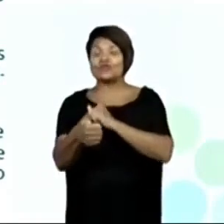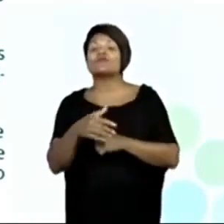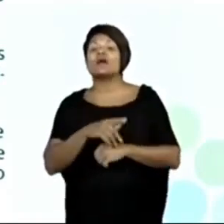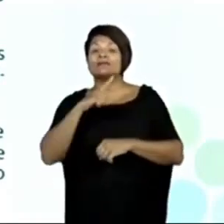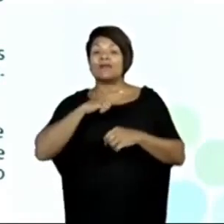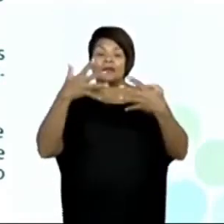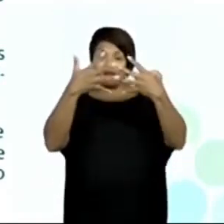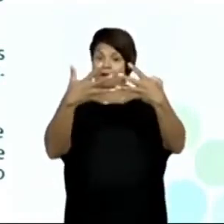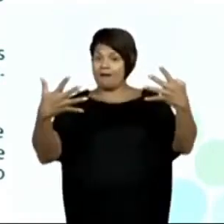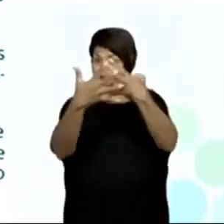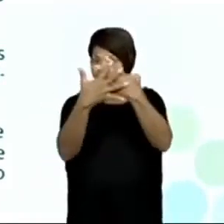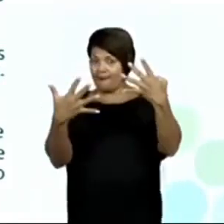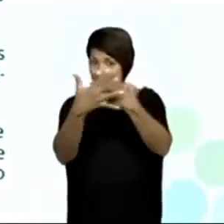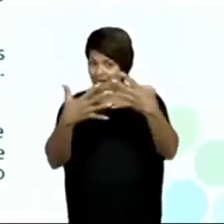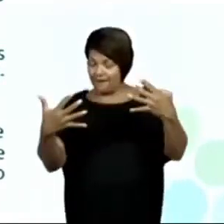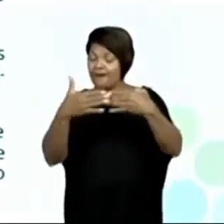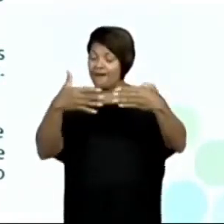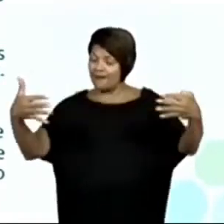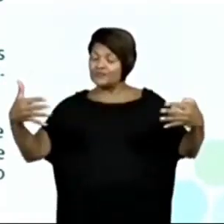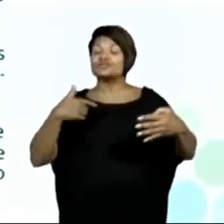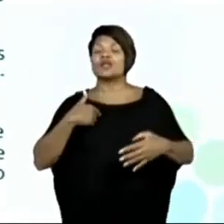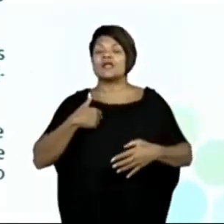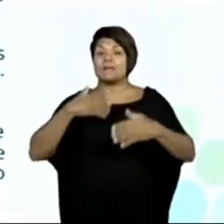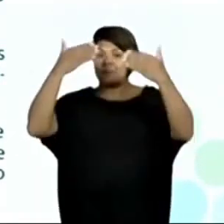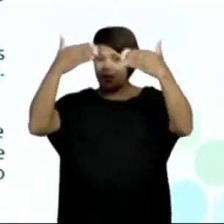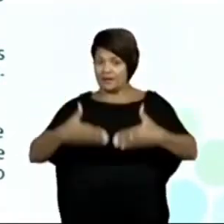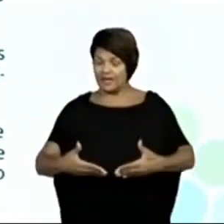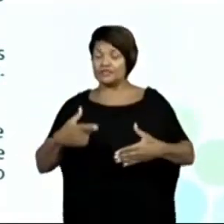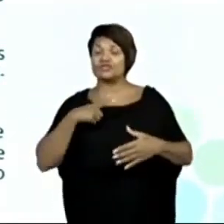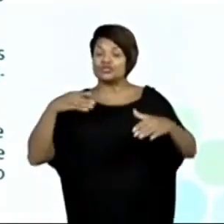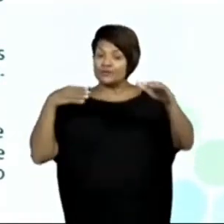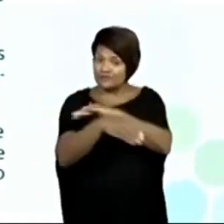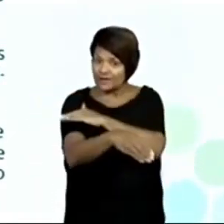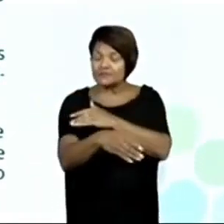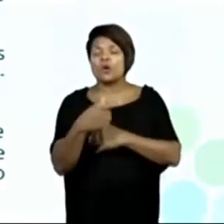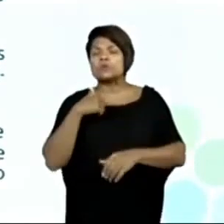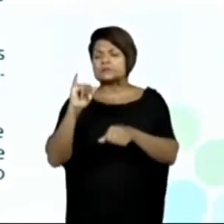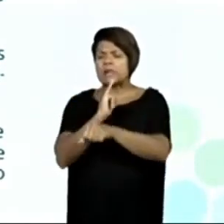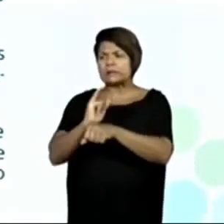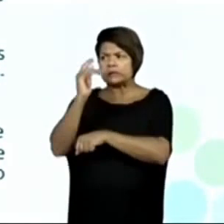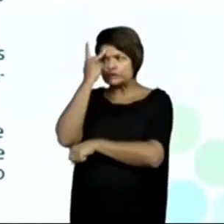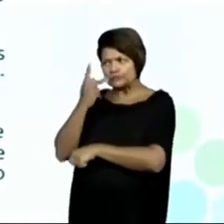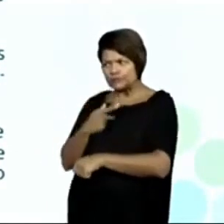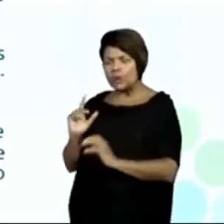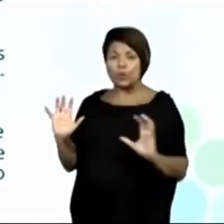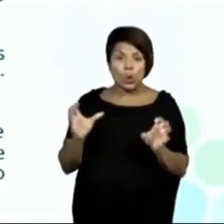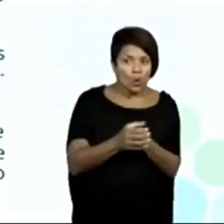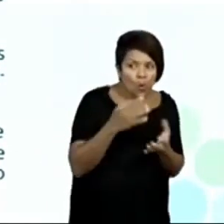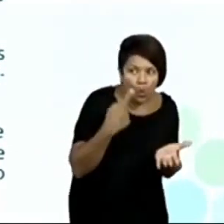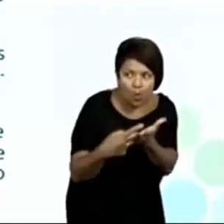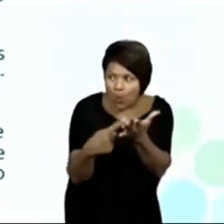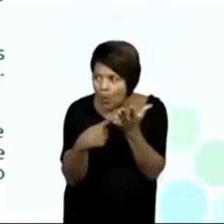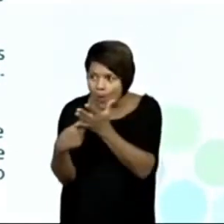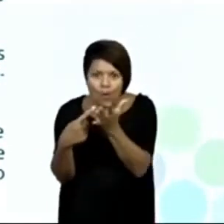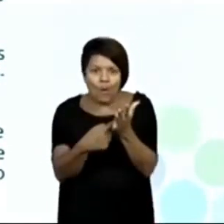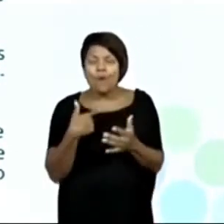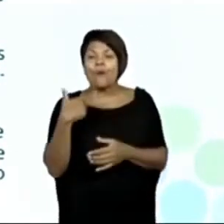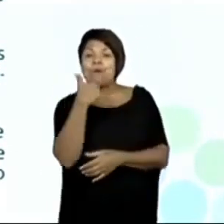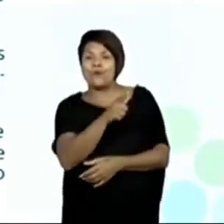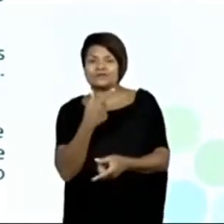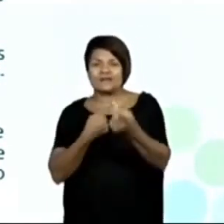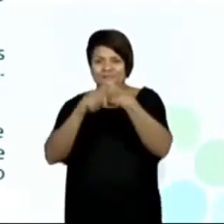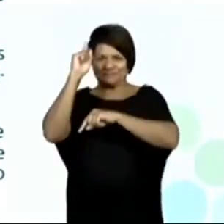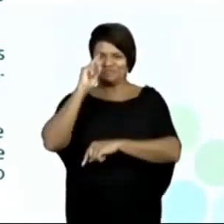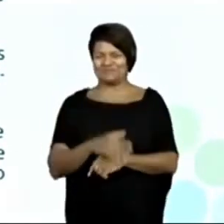parede e invasão, criando estratégias individuais e coletivas básicas para sua